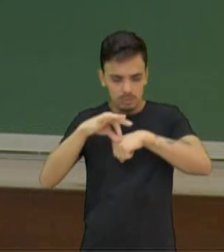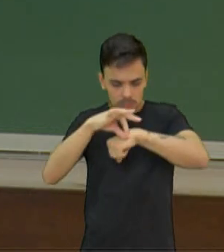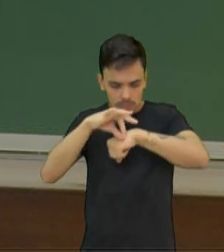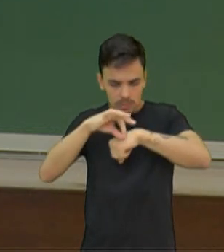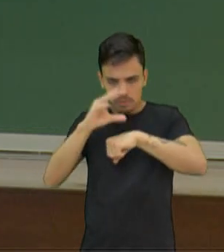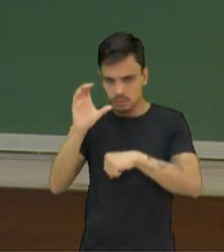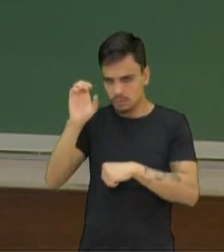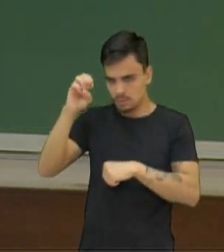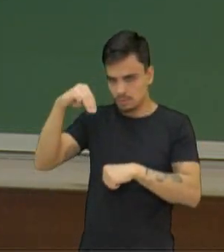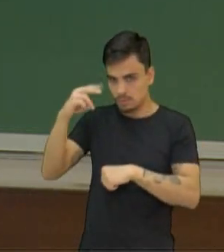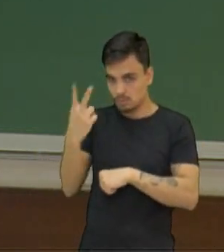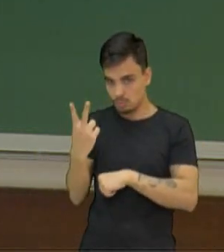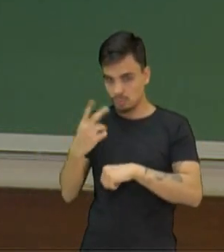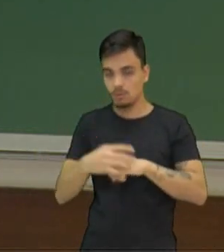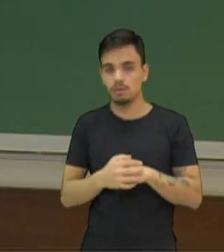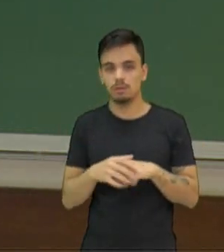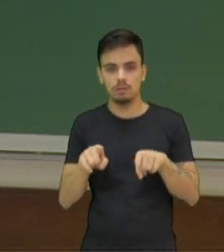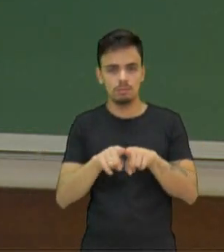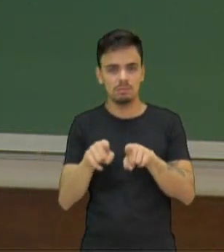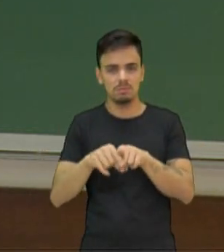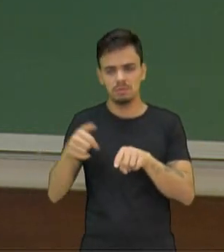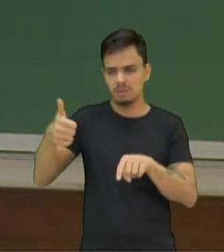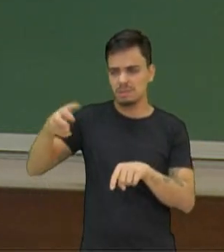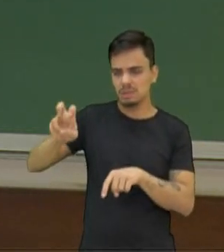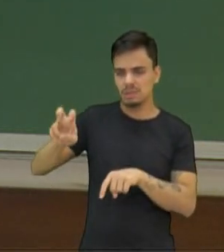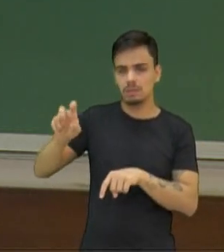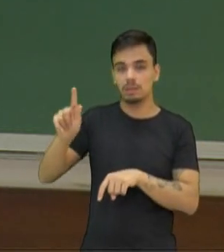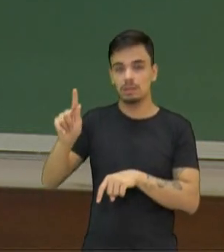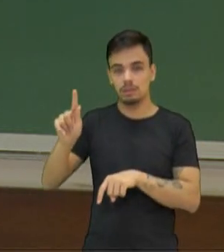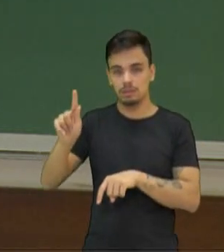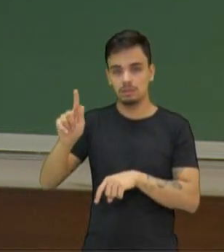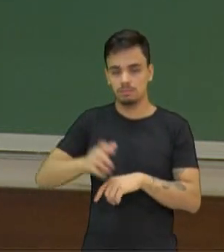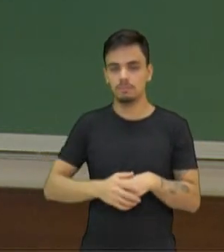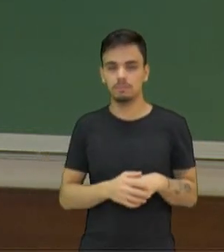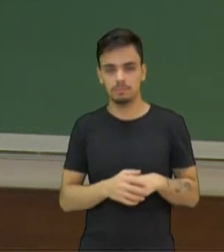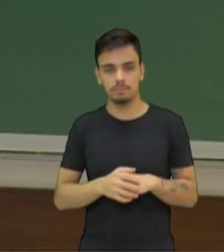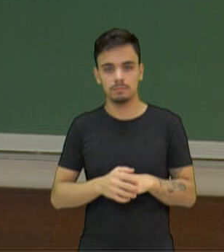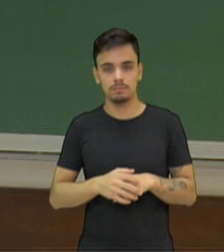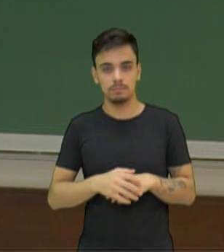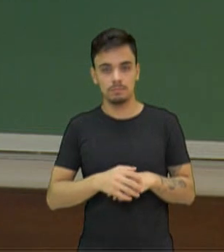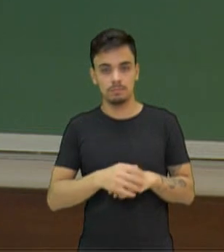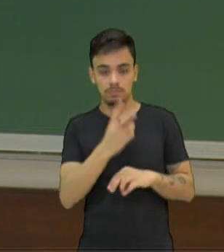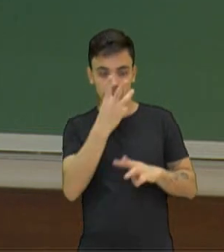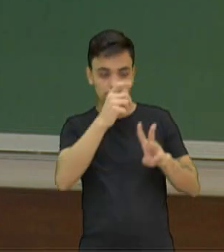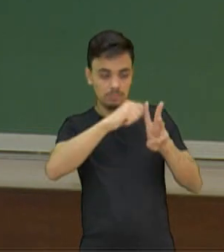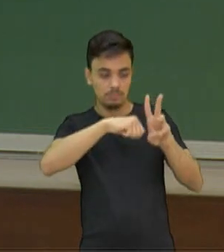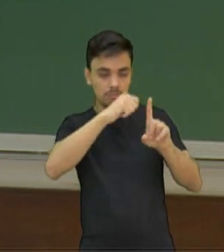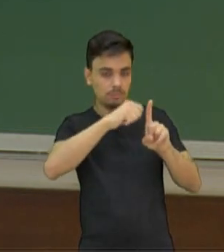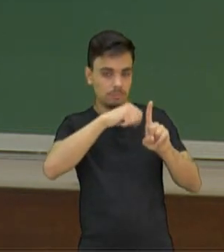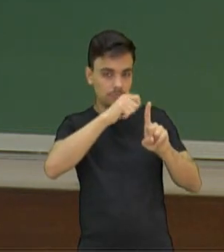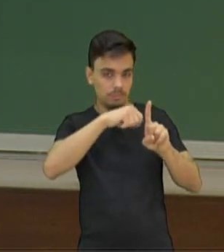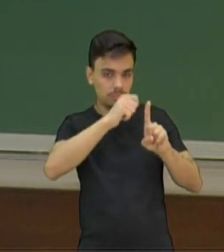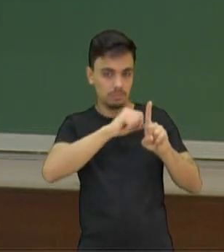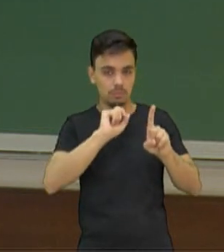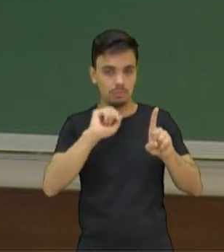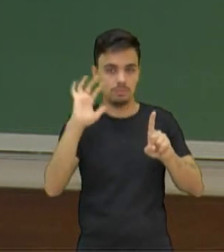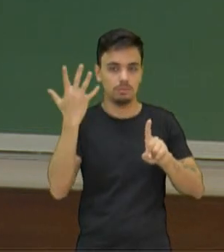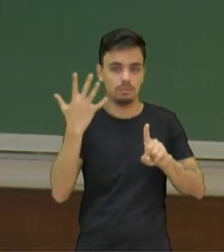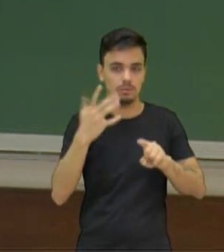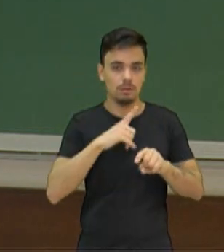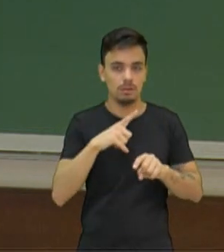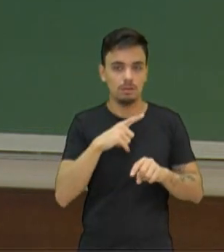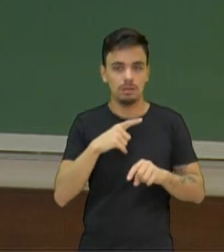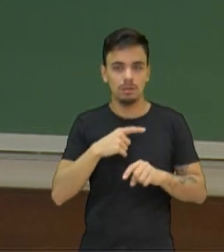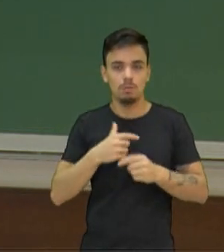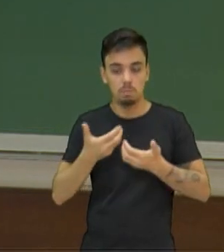é pequenininho ainda, e cerca de 15 gramas, tá? No 3º mês, já no finalzinho do 3º mês, ele já ganha um pezinho,